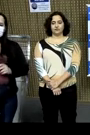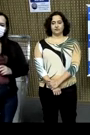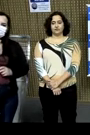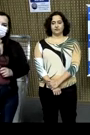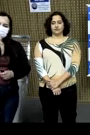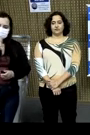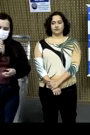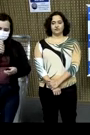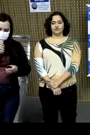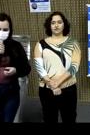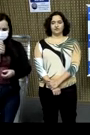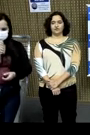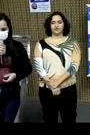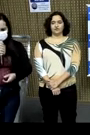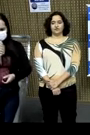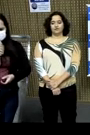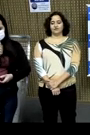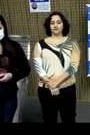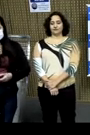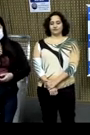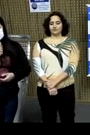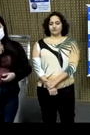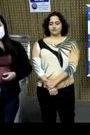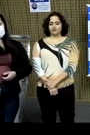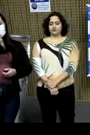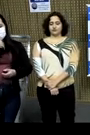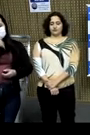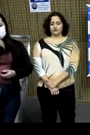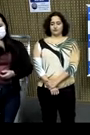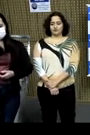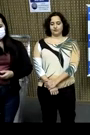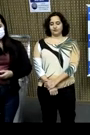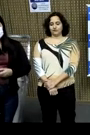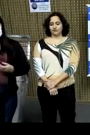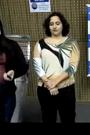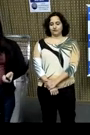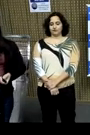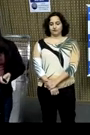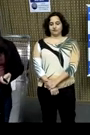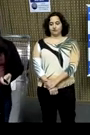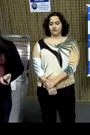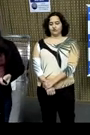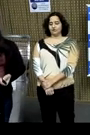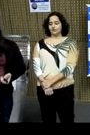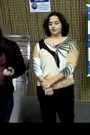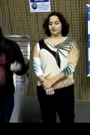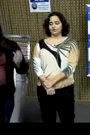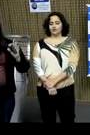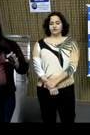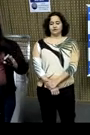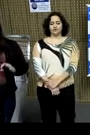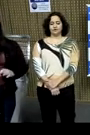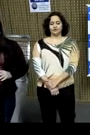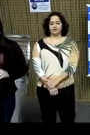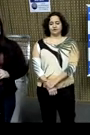já tivemos um número total de 13. Com relação à saúde do idoso, as consultas médicas e visitas domiciliares